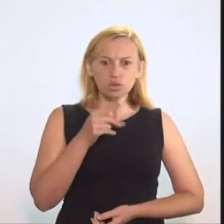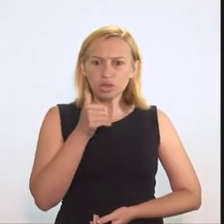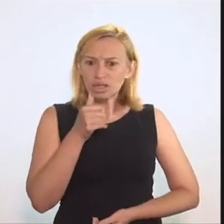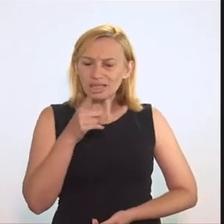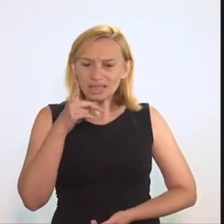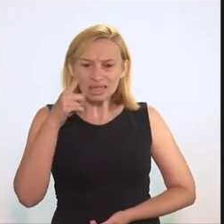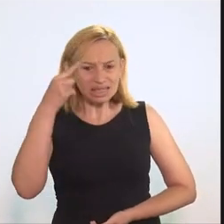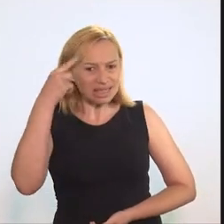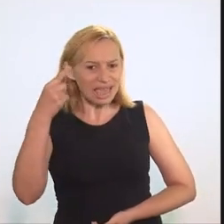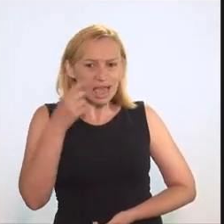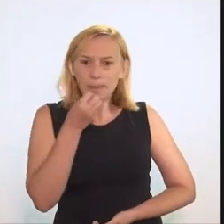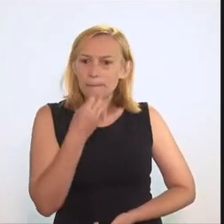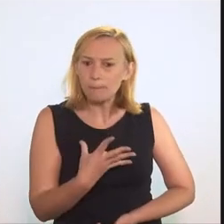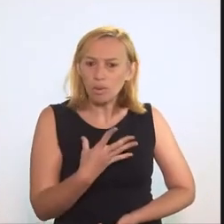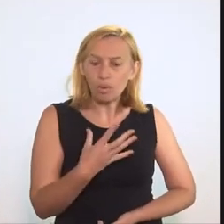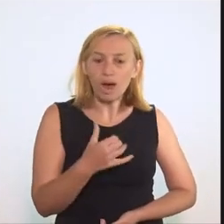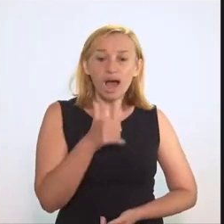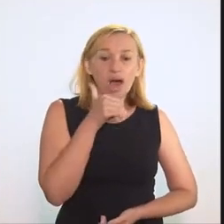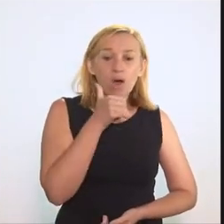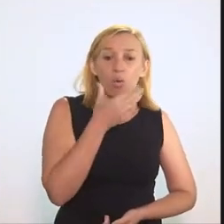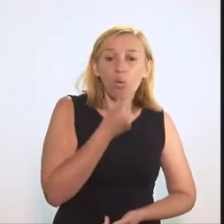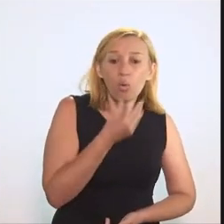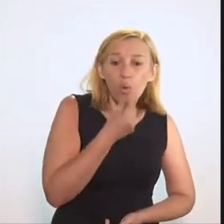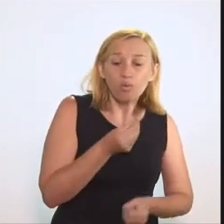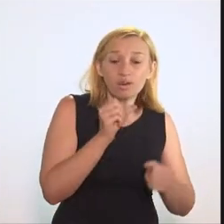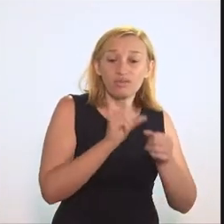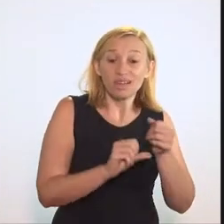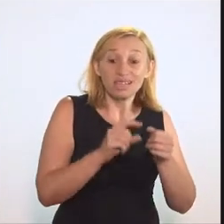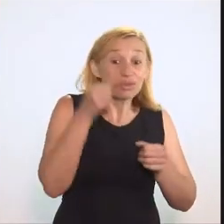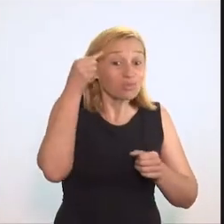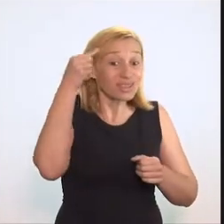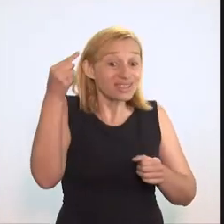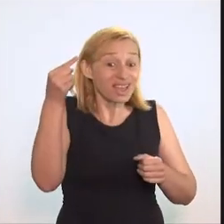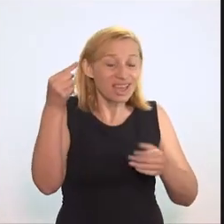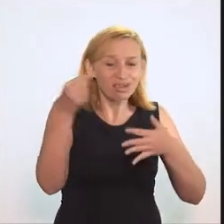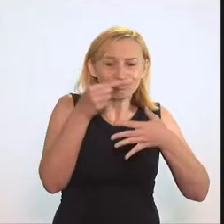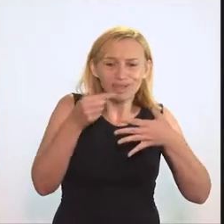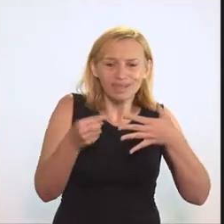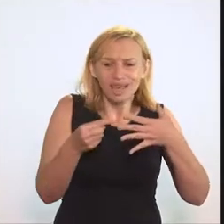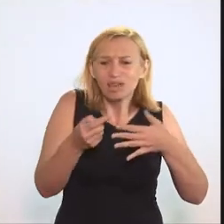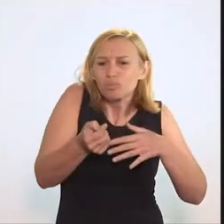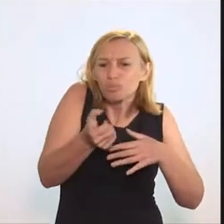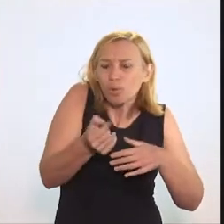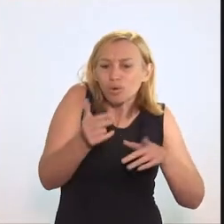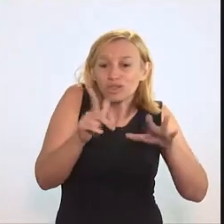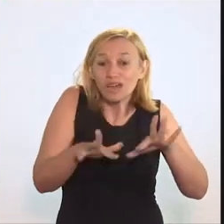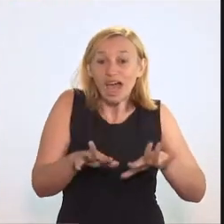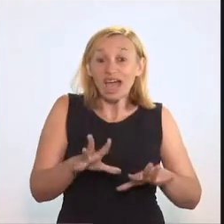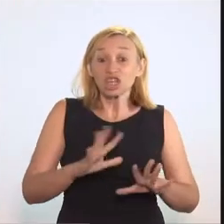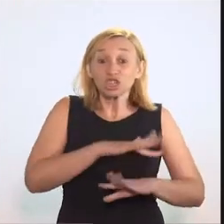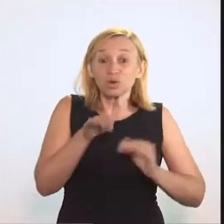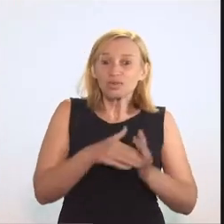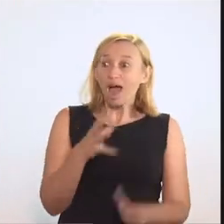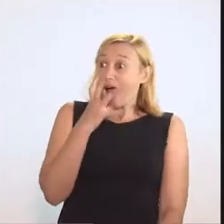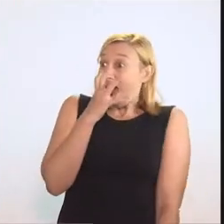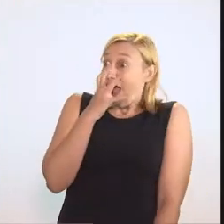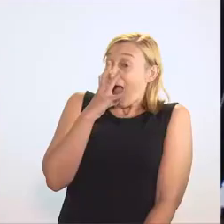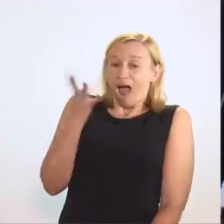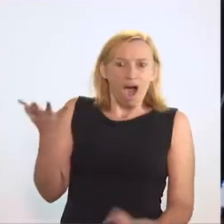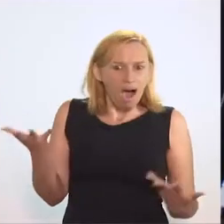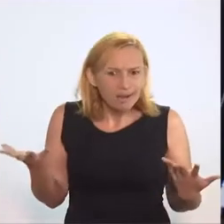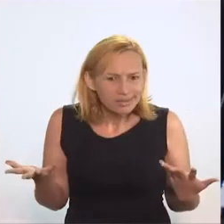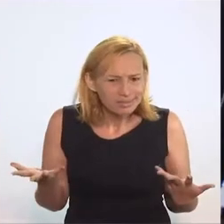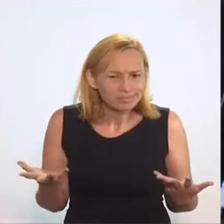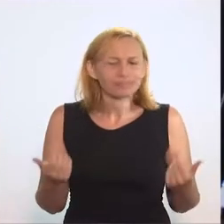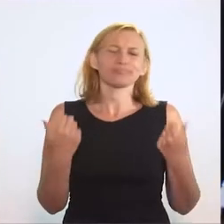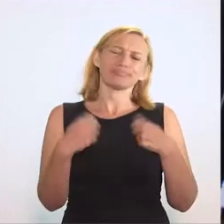então, a sua ideia não é boa. Um homem vai dar a mesma ideia, talvez com algum detalhe um pouco diferente, e todos adoram aquela ideia. Então,